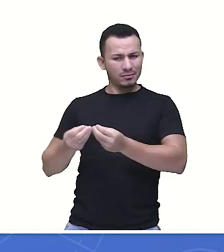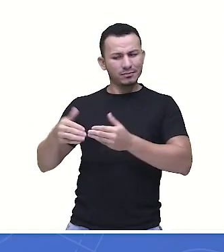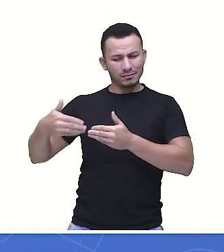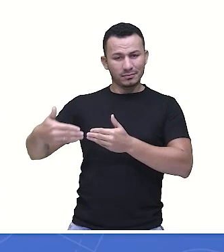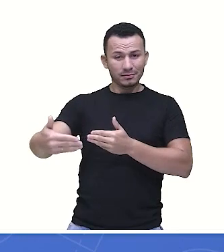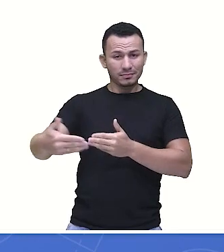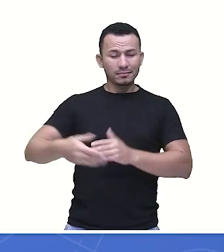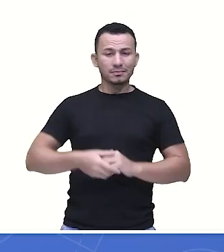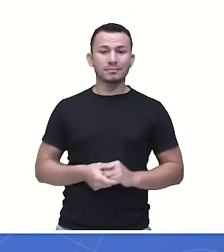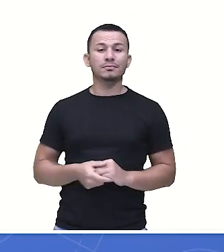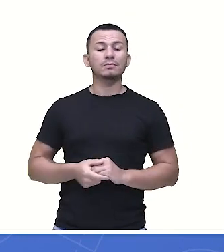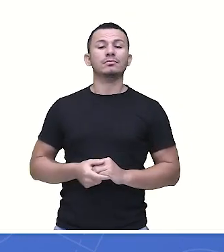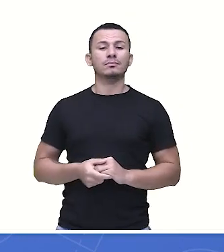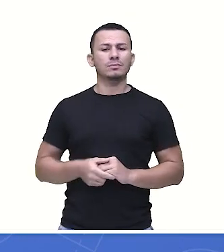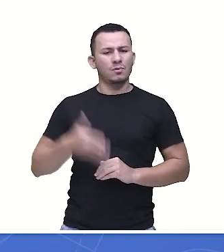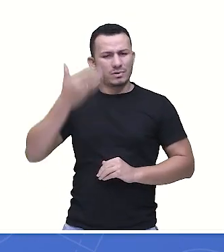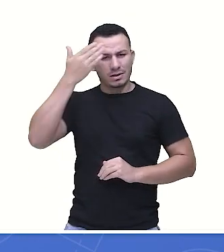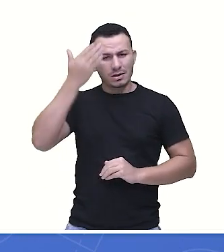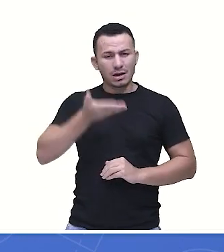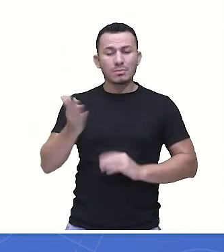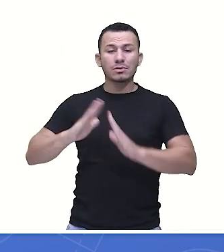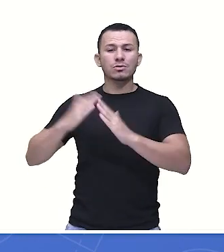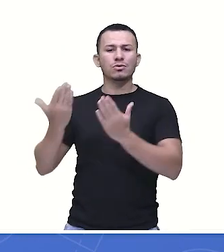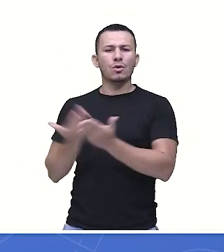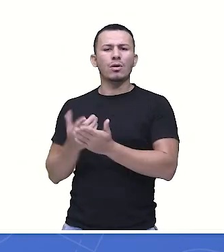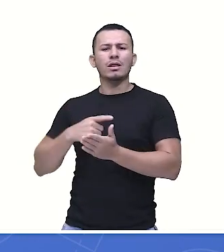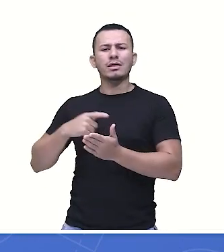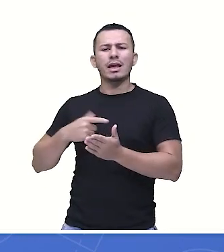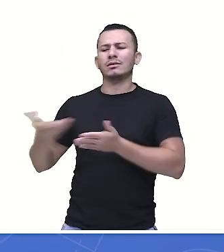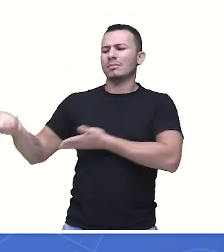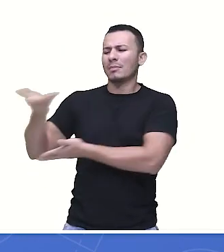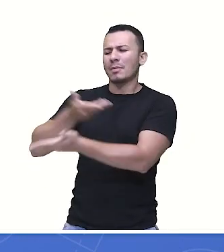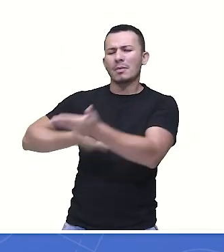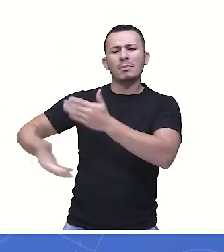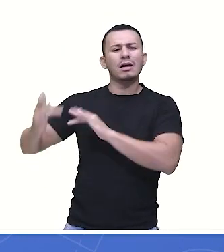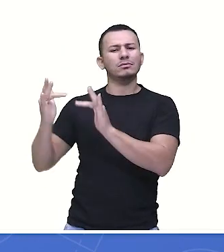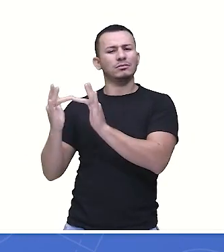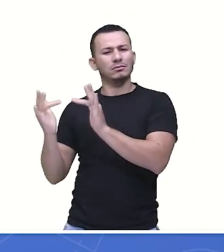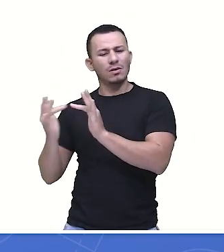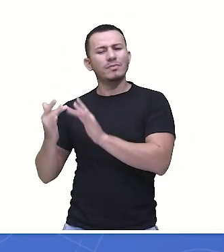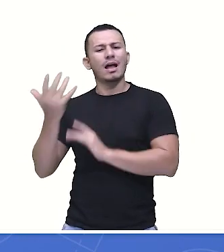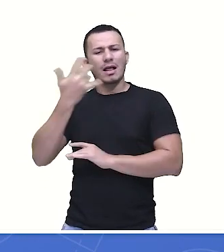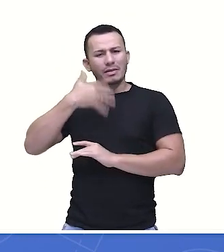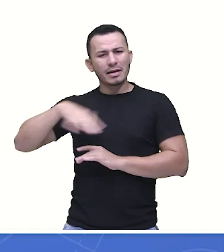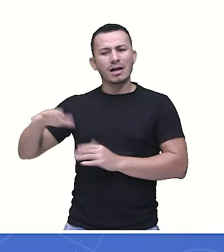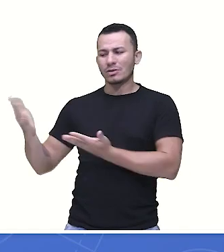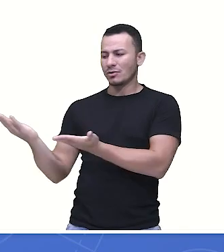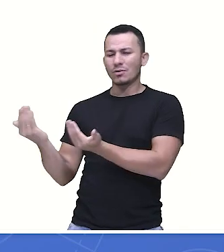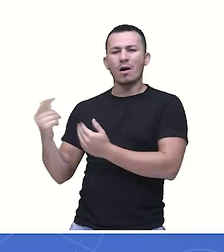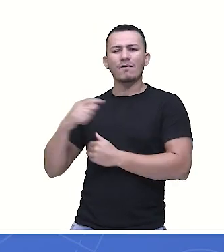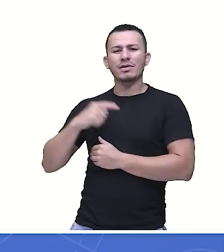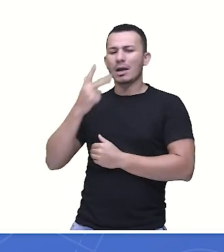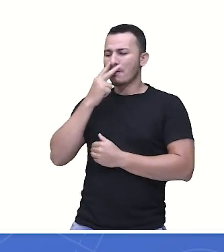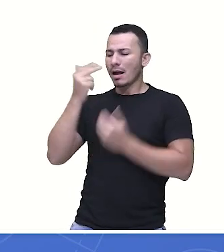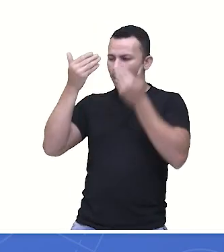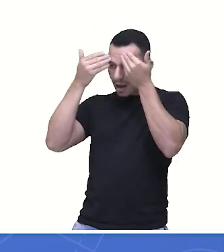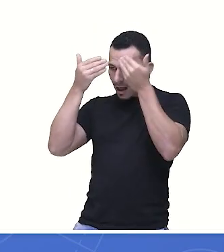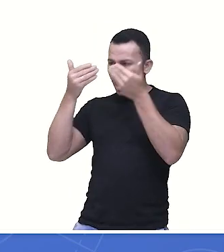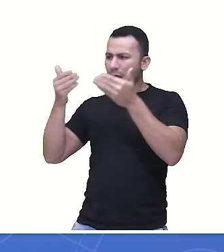que a escola é um espaço de socialização, na escola a criança encontra, né,